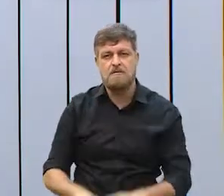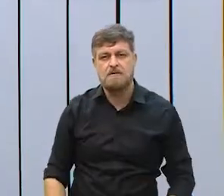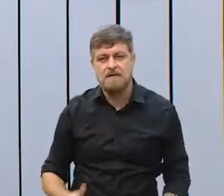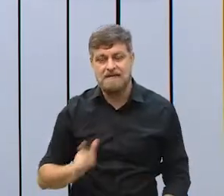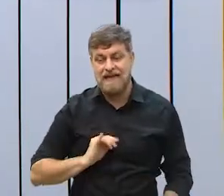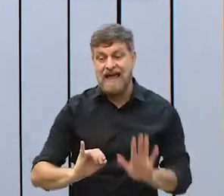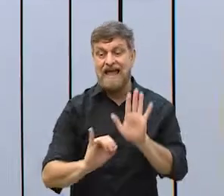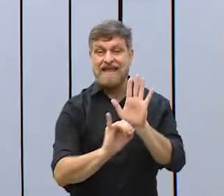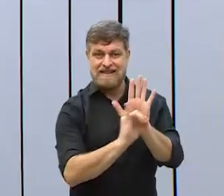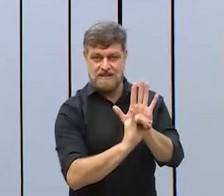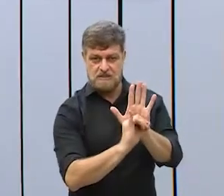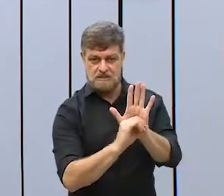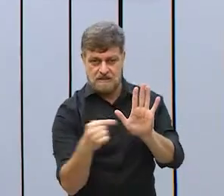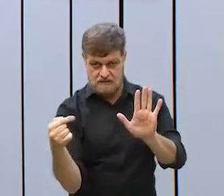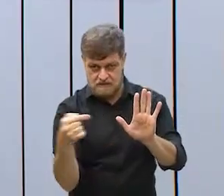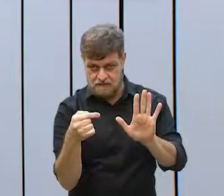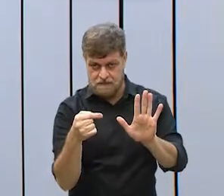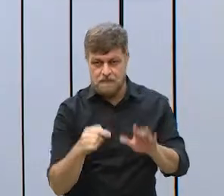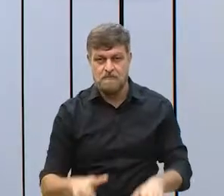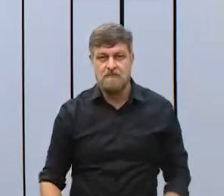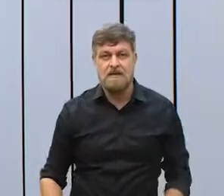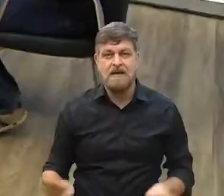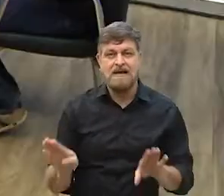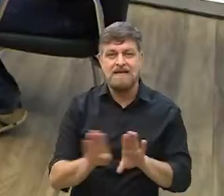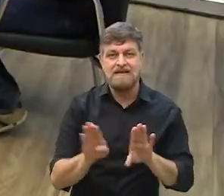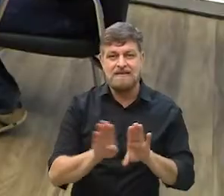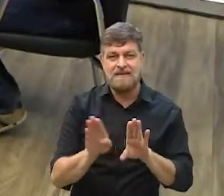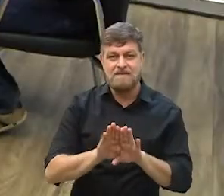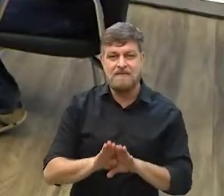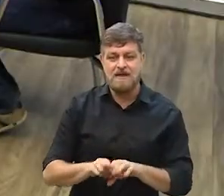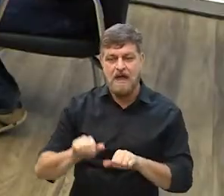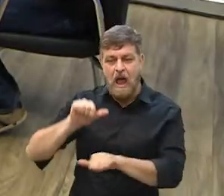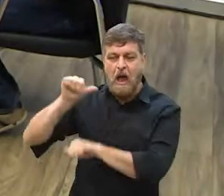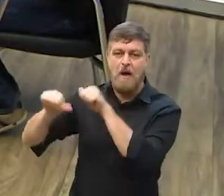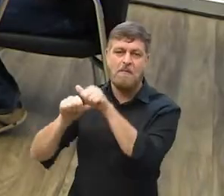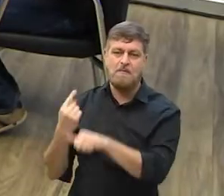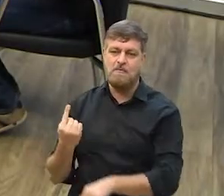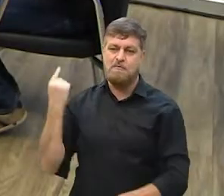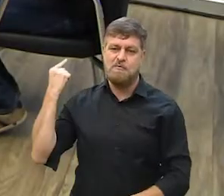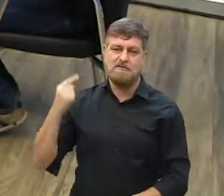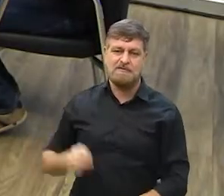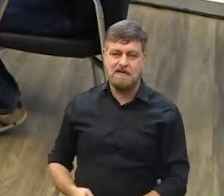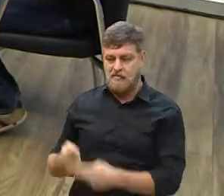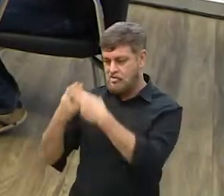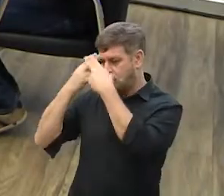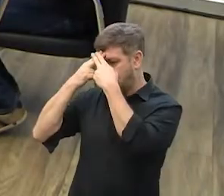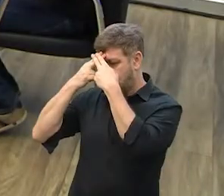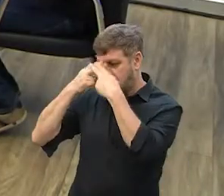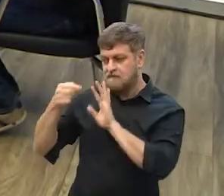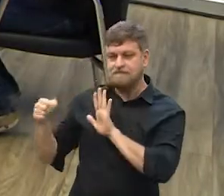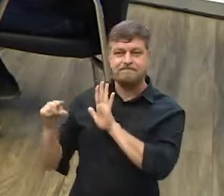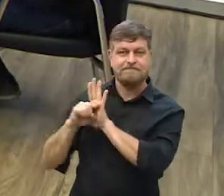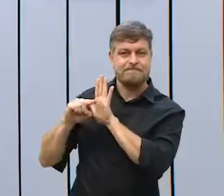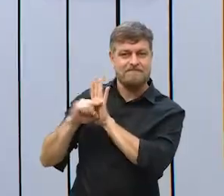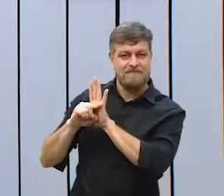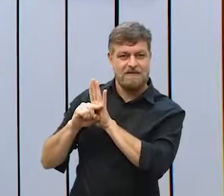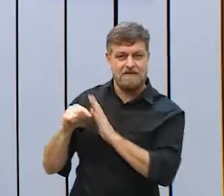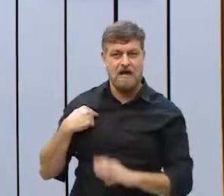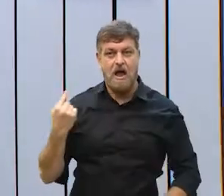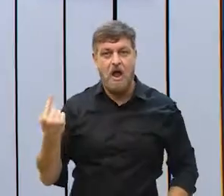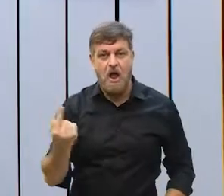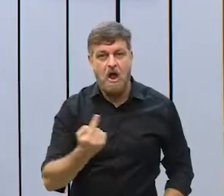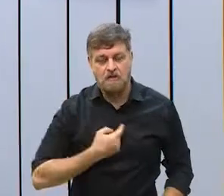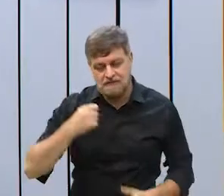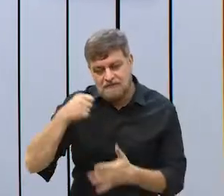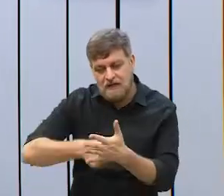criar identidade. Eu acho que não só criar, mas também desconstruir a identidade negativa que se formou. Então, a nossa